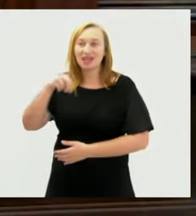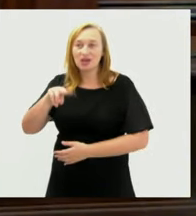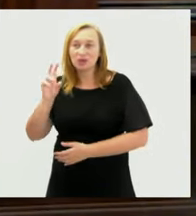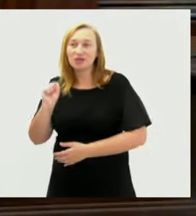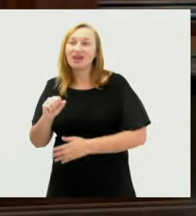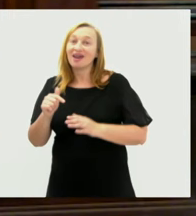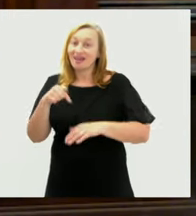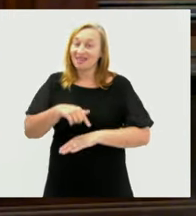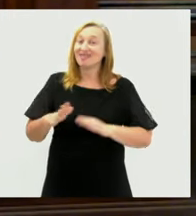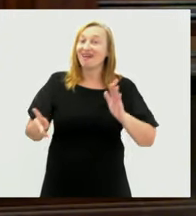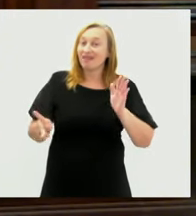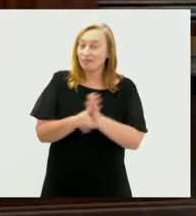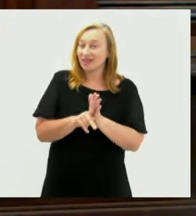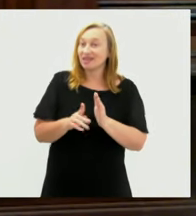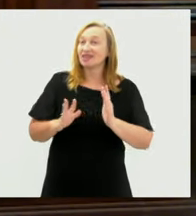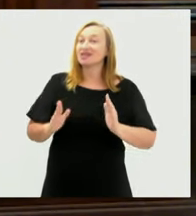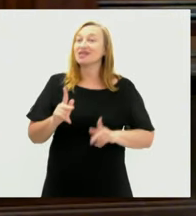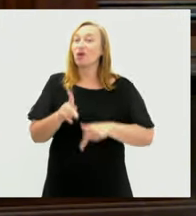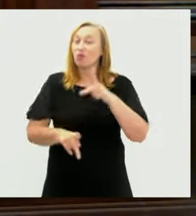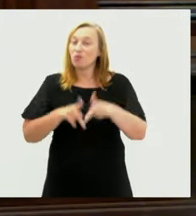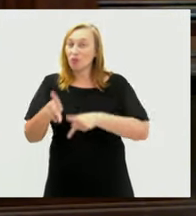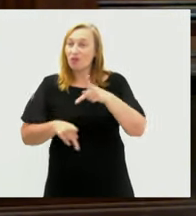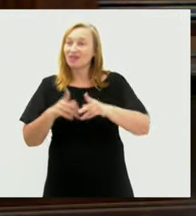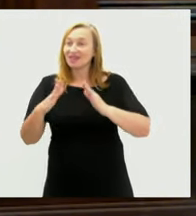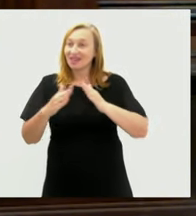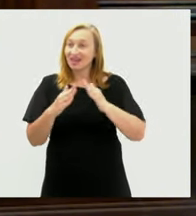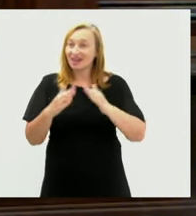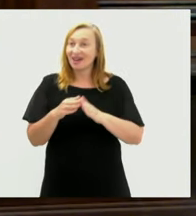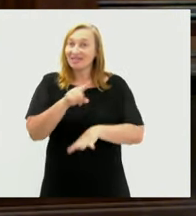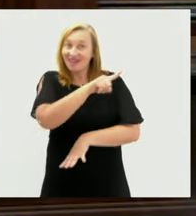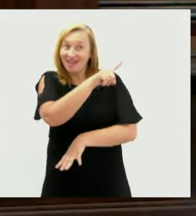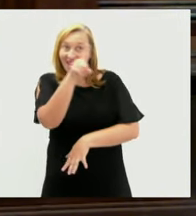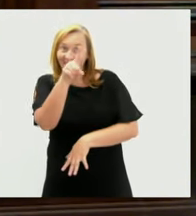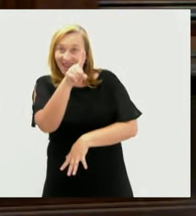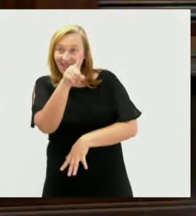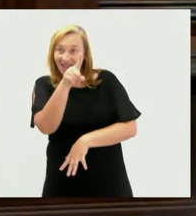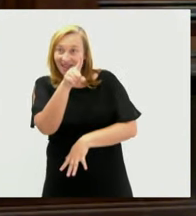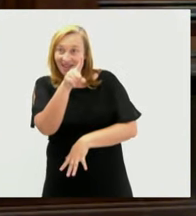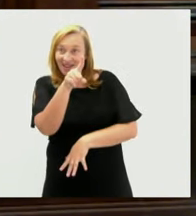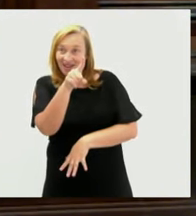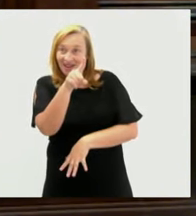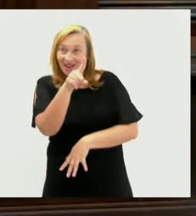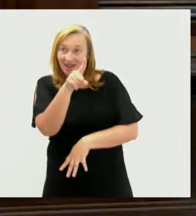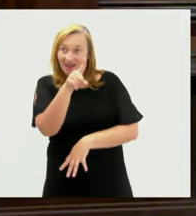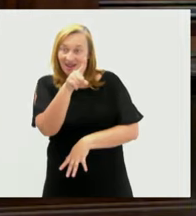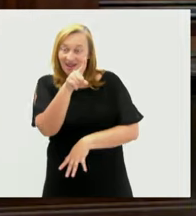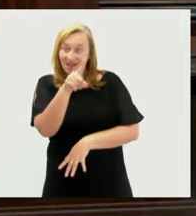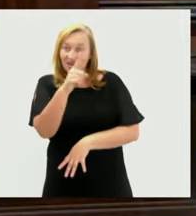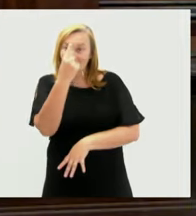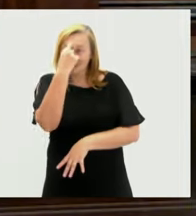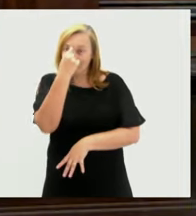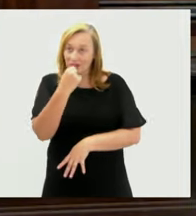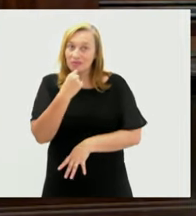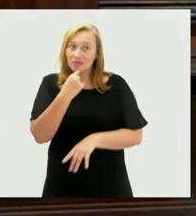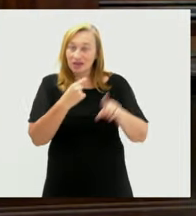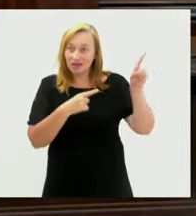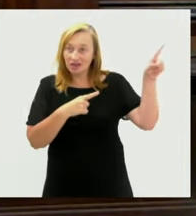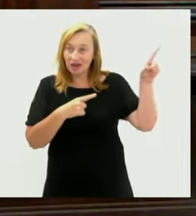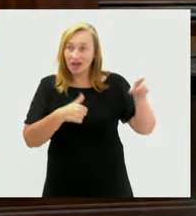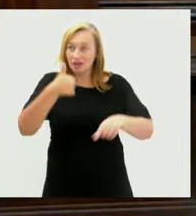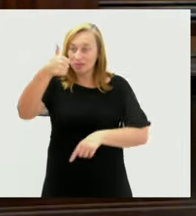aqui é a Assembleia Legislativa do Estado do Rio de Janeiro. Aquela imagem ali atrás, de